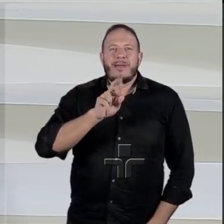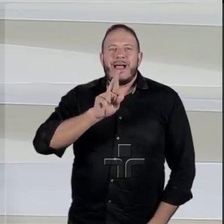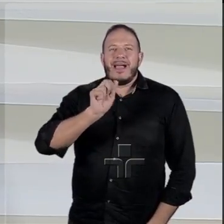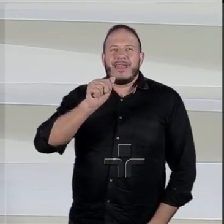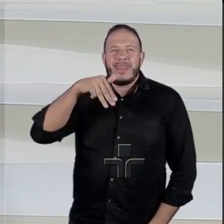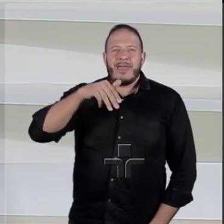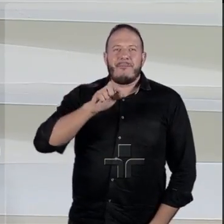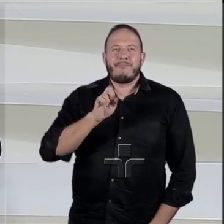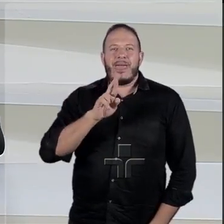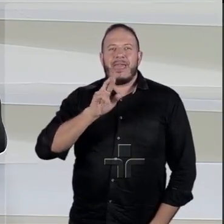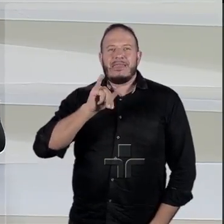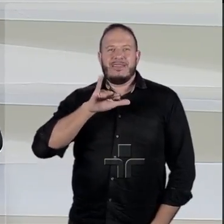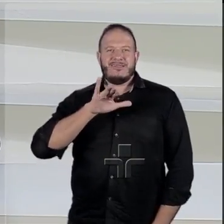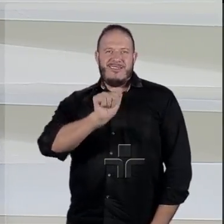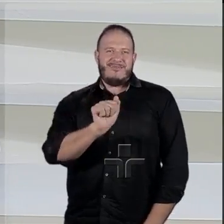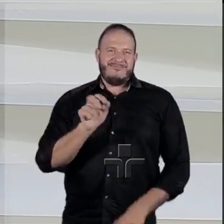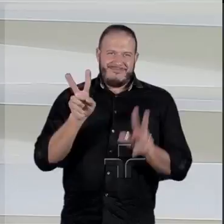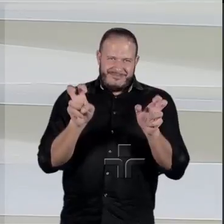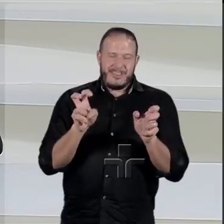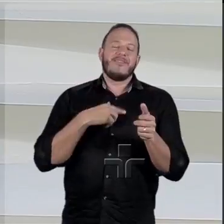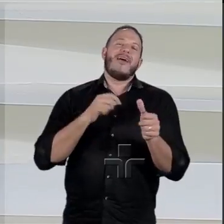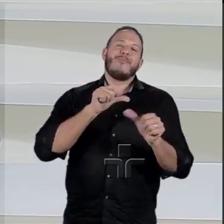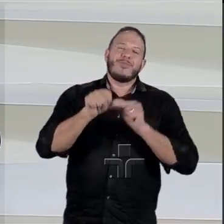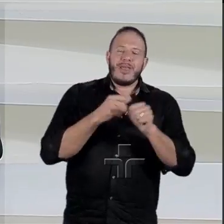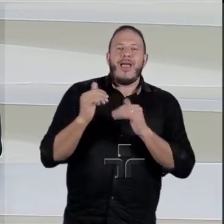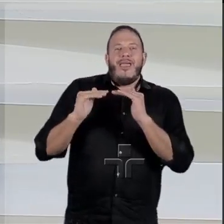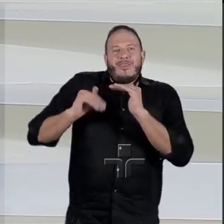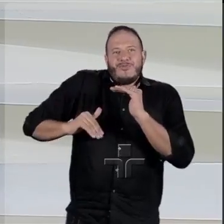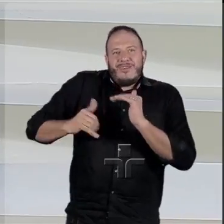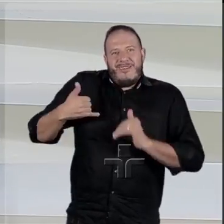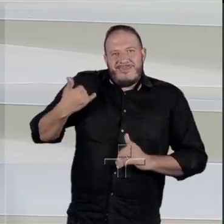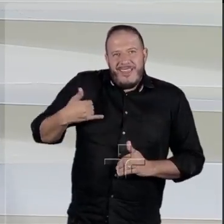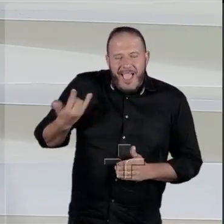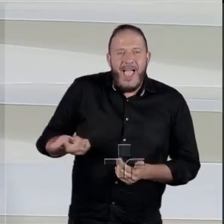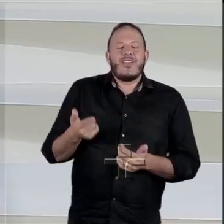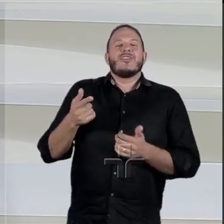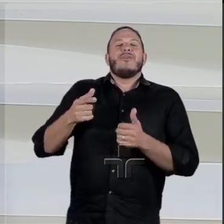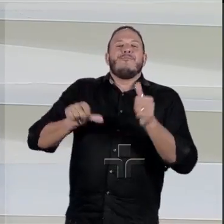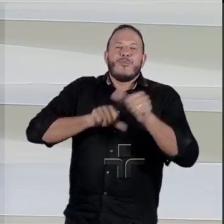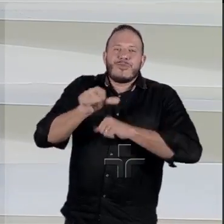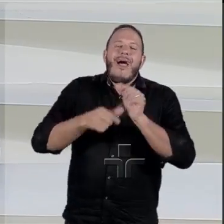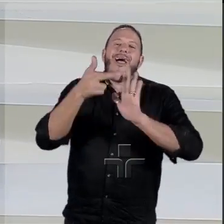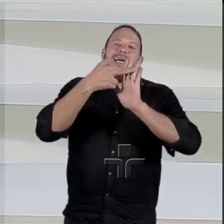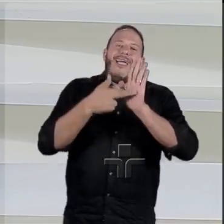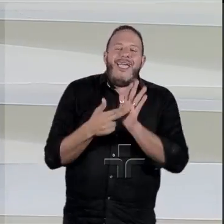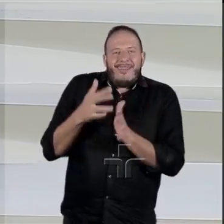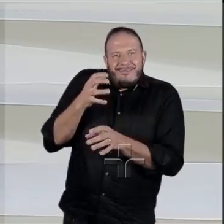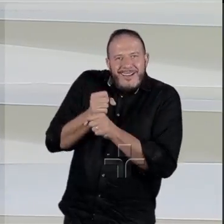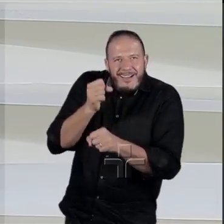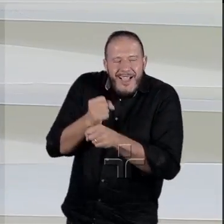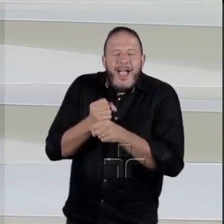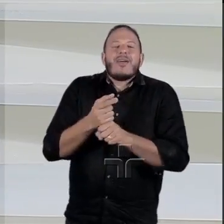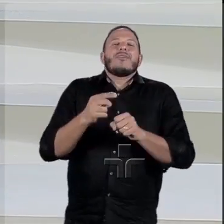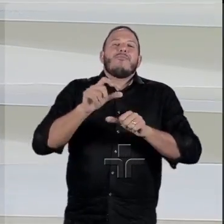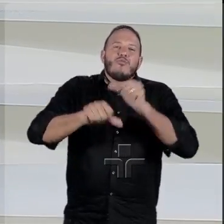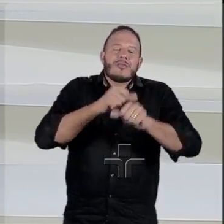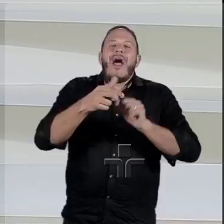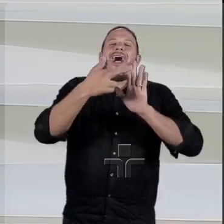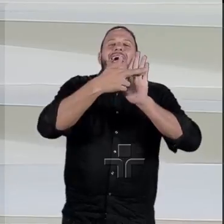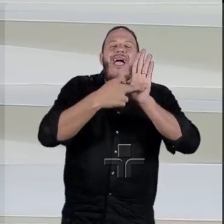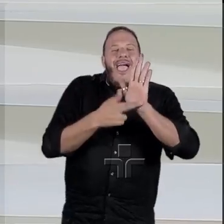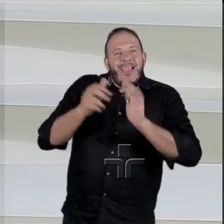os parâmetros, quer dizer, introduzir a idade mínima, mudar a regra de cálculo, mudar a regra das pensões, quer dizer, mudar